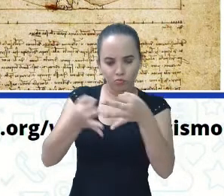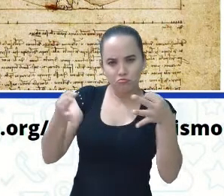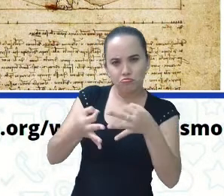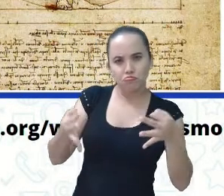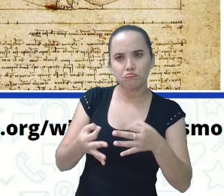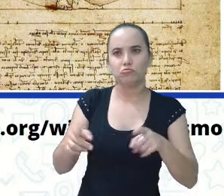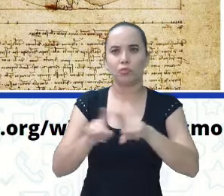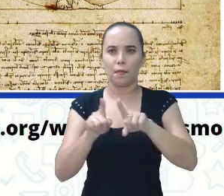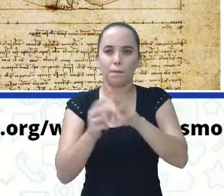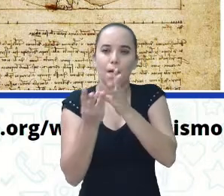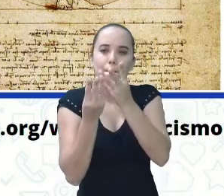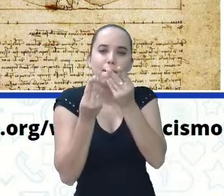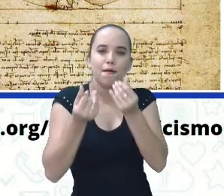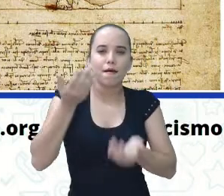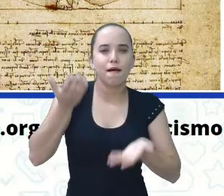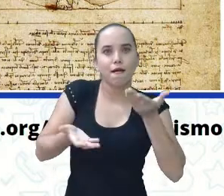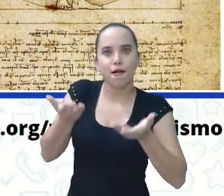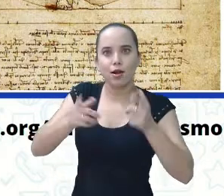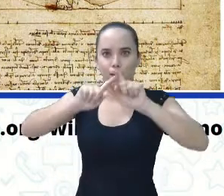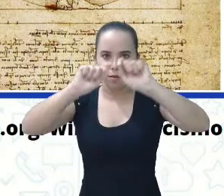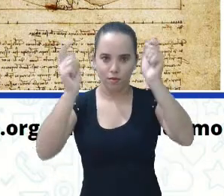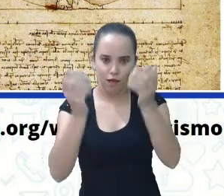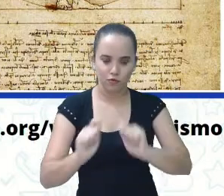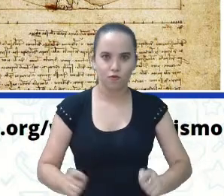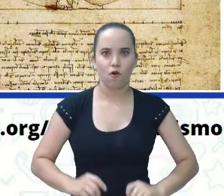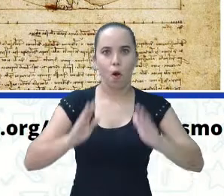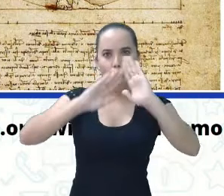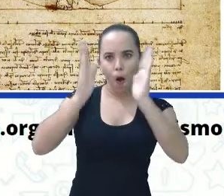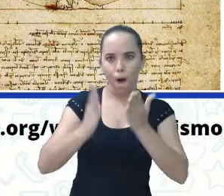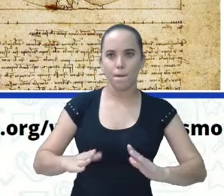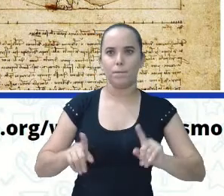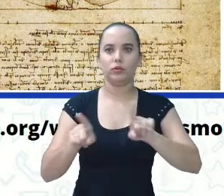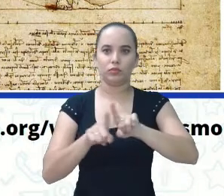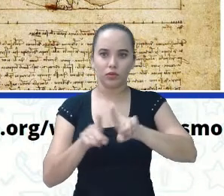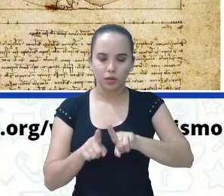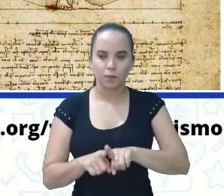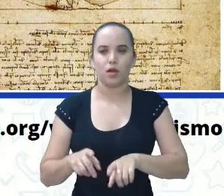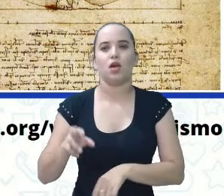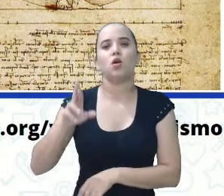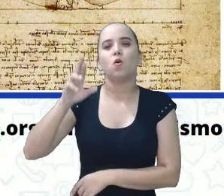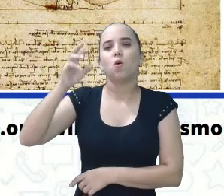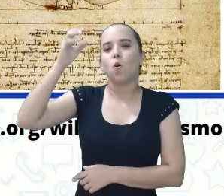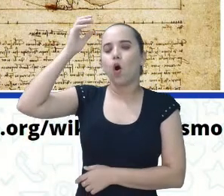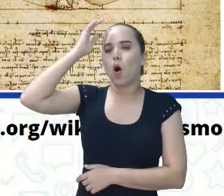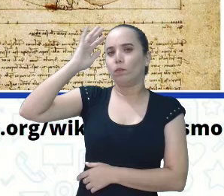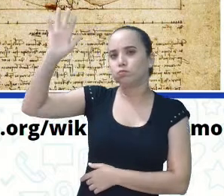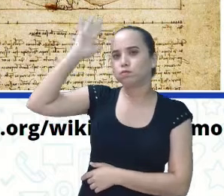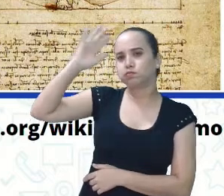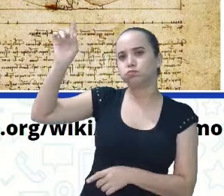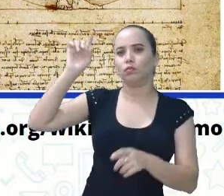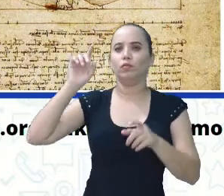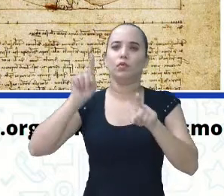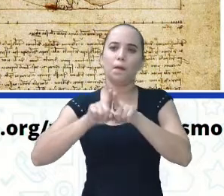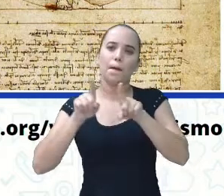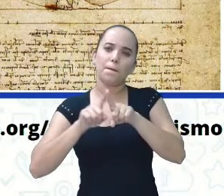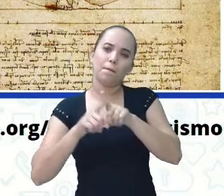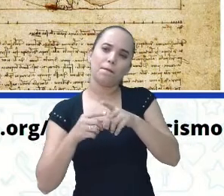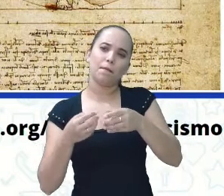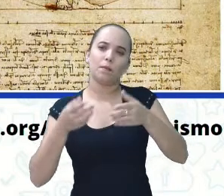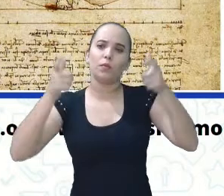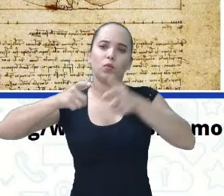pureza e equilíbrio das formas, racionalismo, nacionalismo e a valorização da